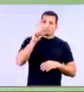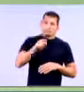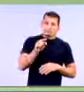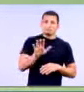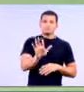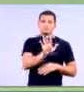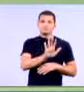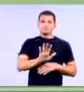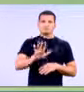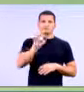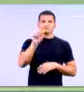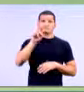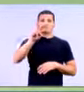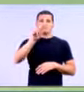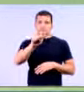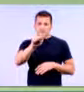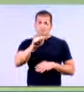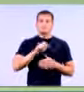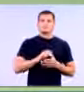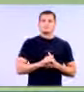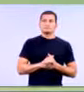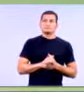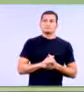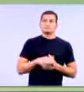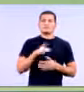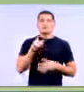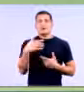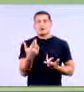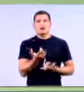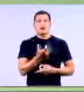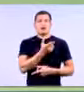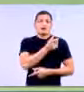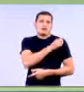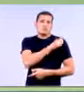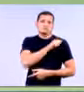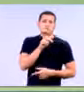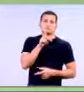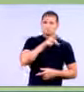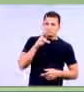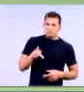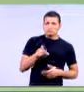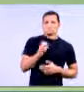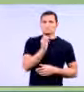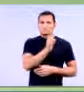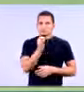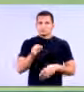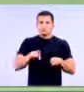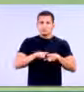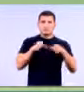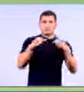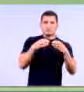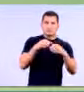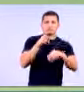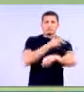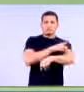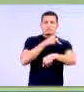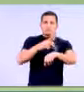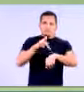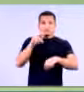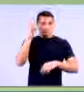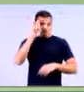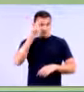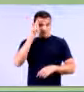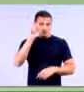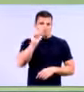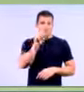de aprendizagem. No nosso caso, alunos, professores, tutores, além da equipe pedagógica. Lembrando que o